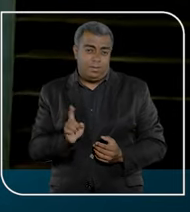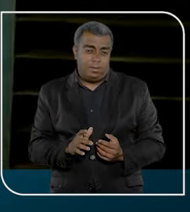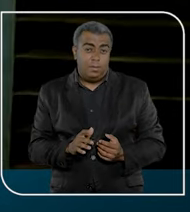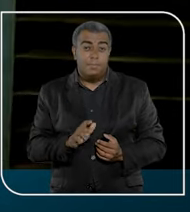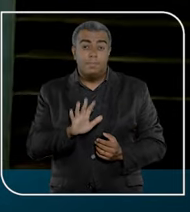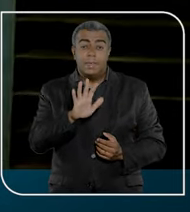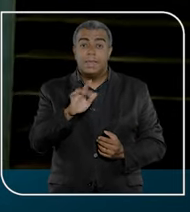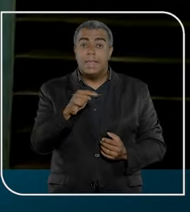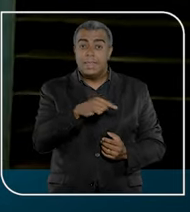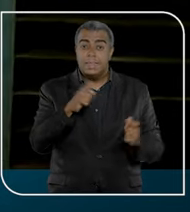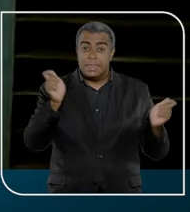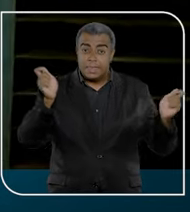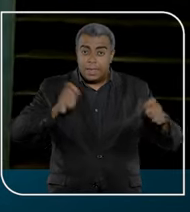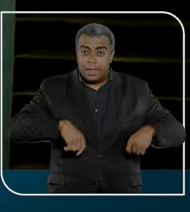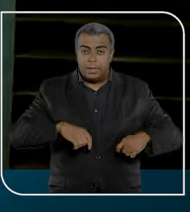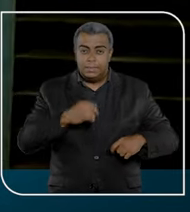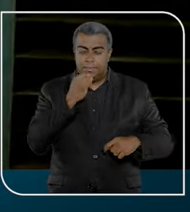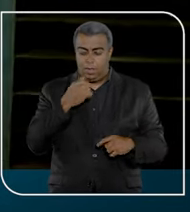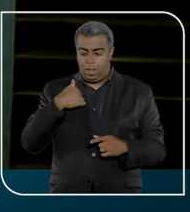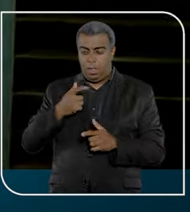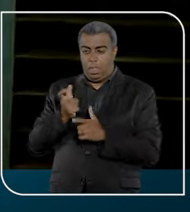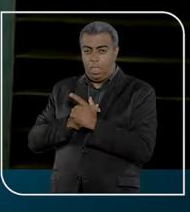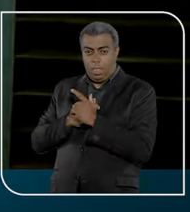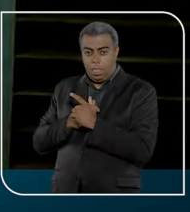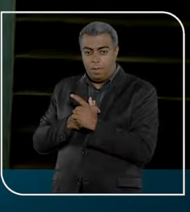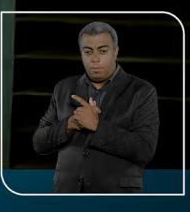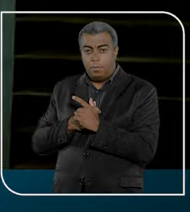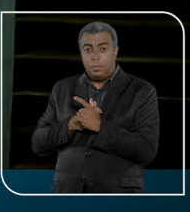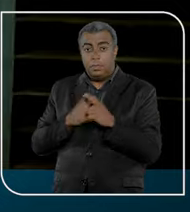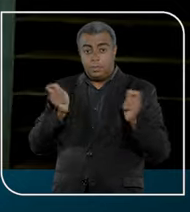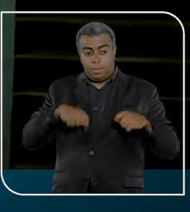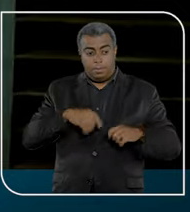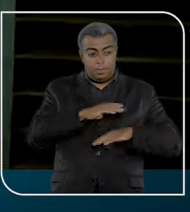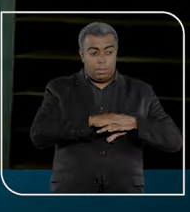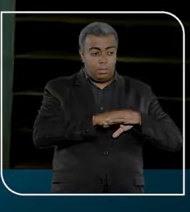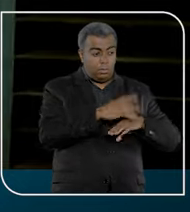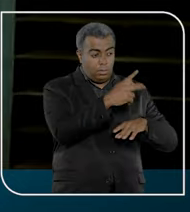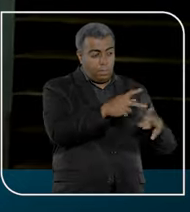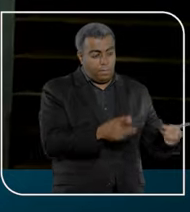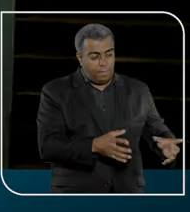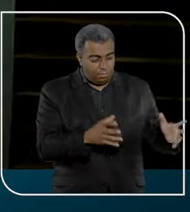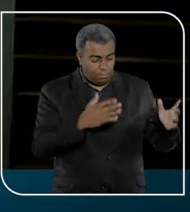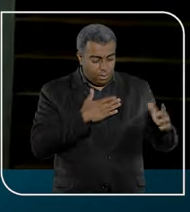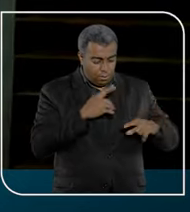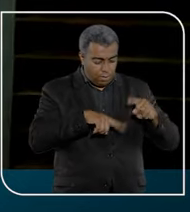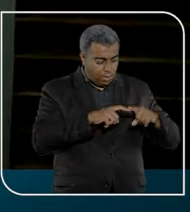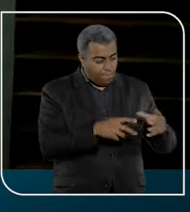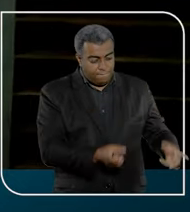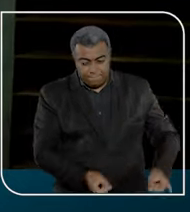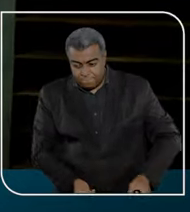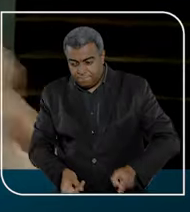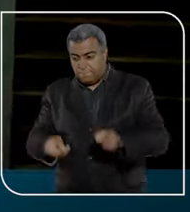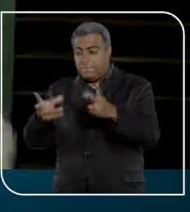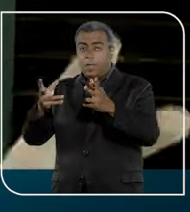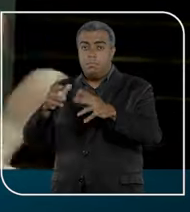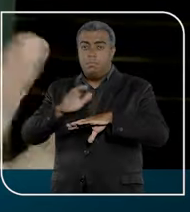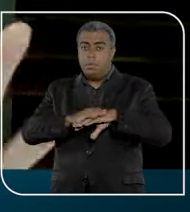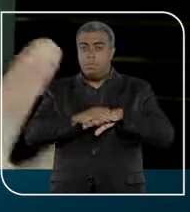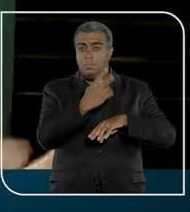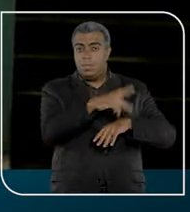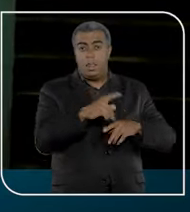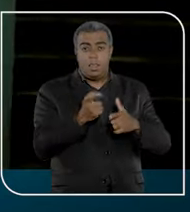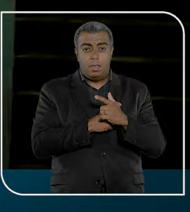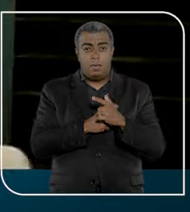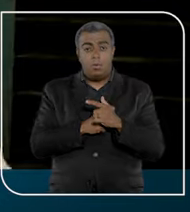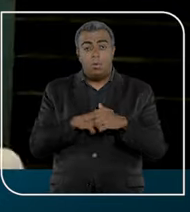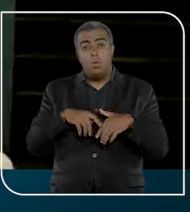sistema. Mas ela permite, por exemplo, que o próprio devedor coloque o bem à venda e faça essa